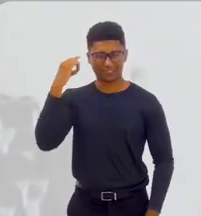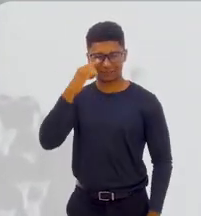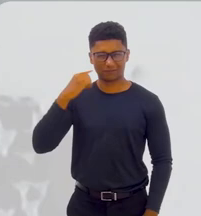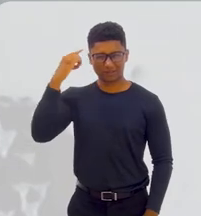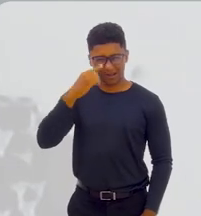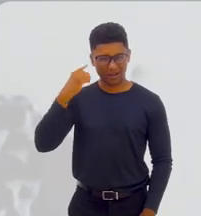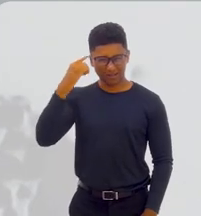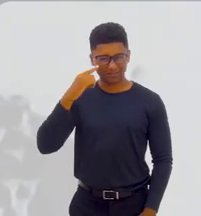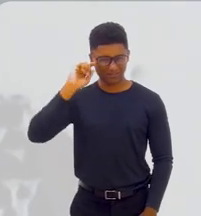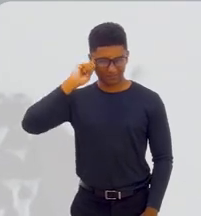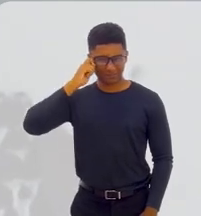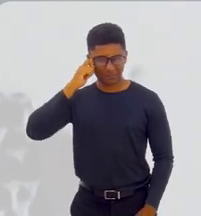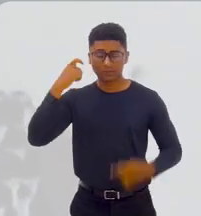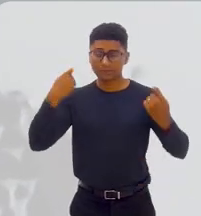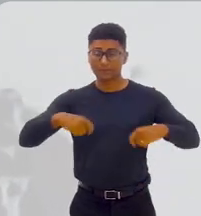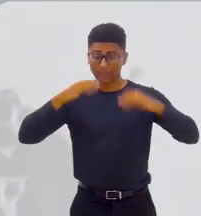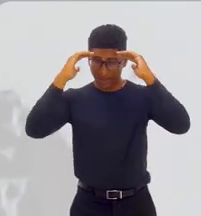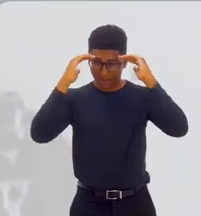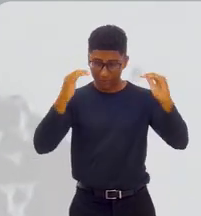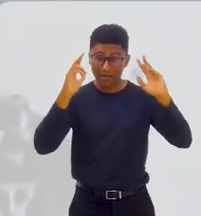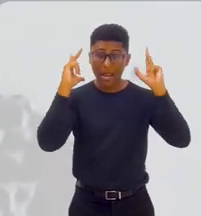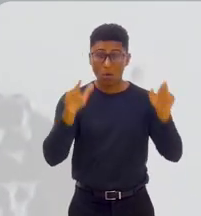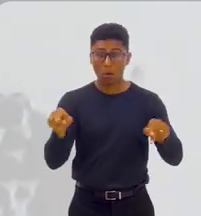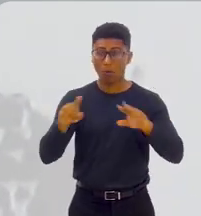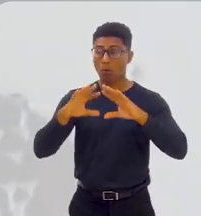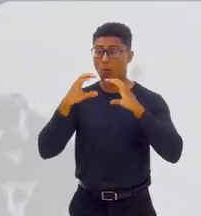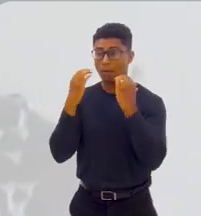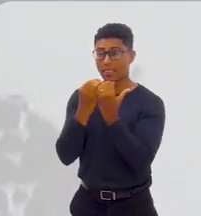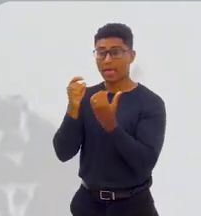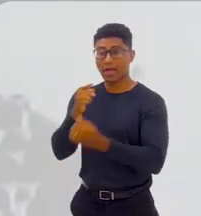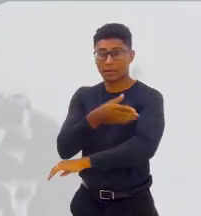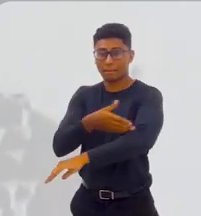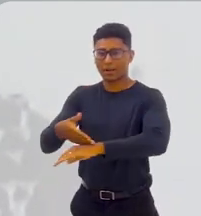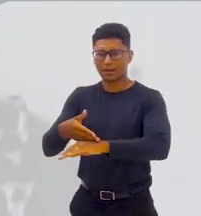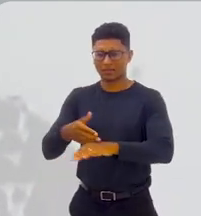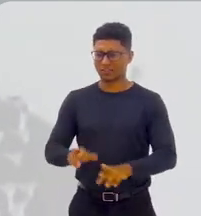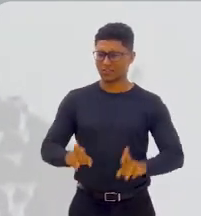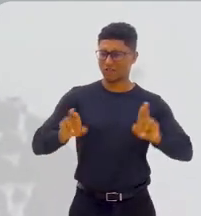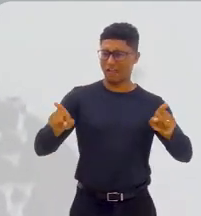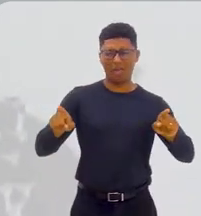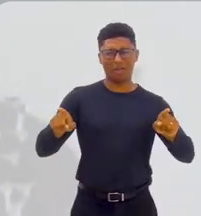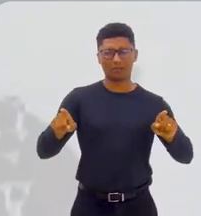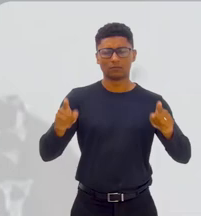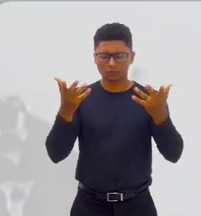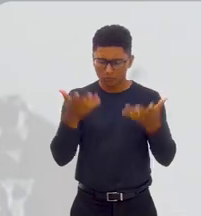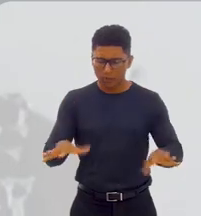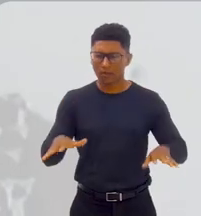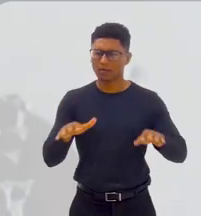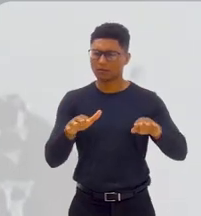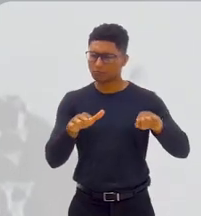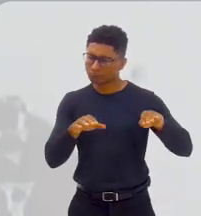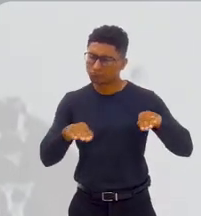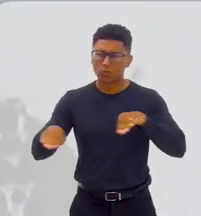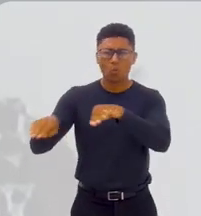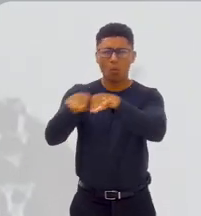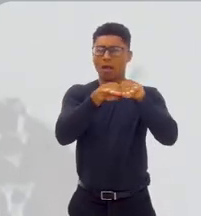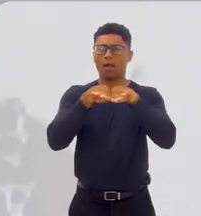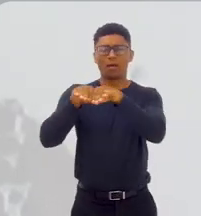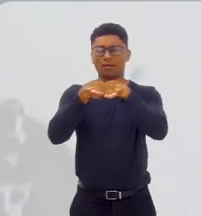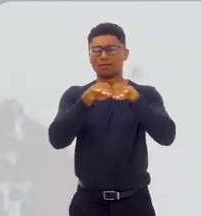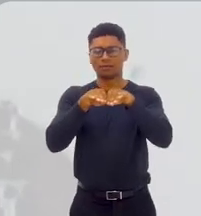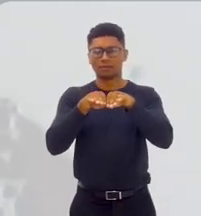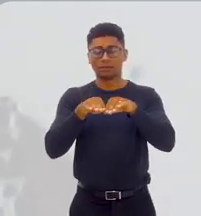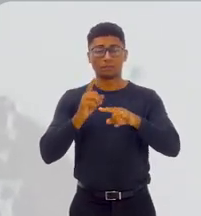jurídica seja tão respeitada quanto a comunidade branca. Nós não queremos nenhuma diferença, né? Então, se a gente sozinho